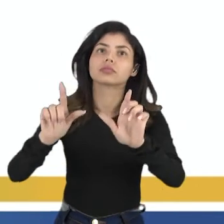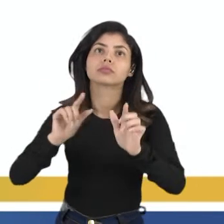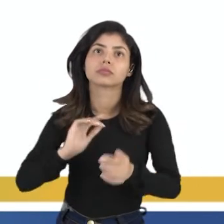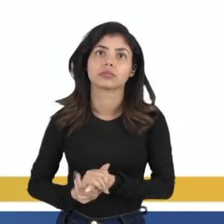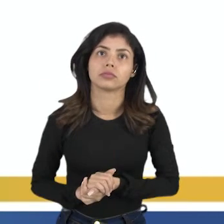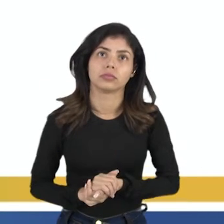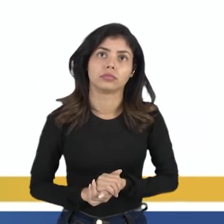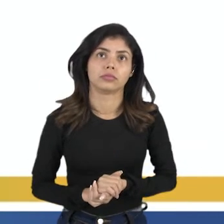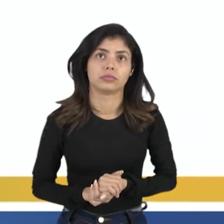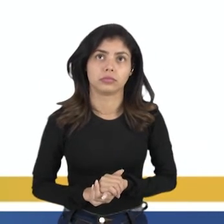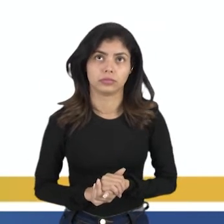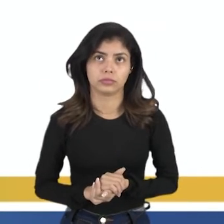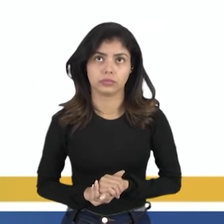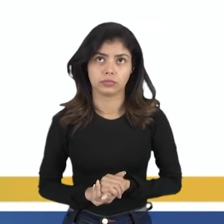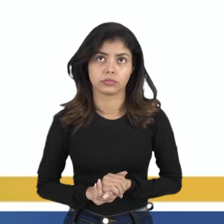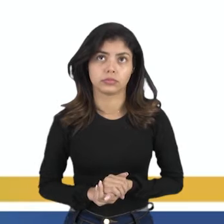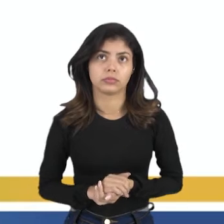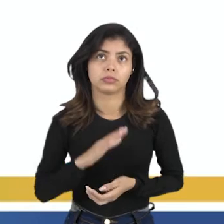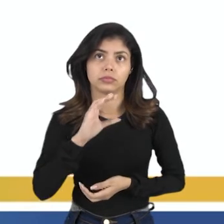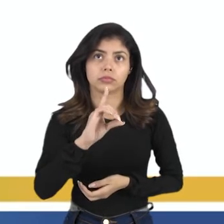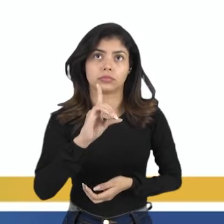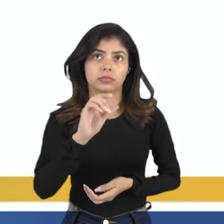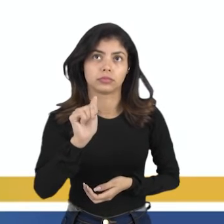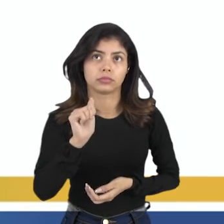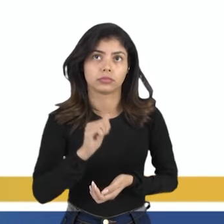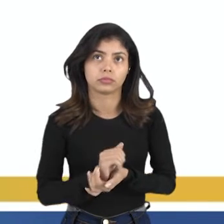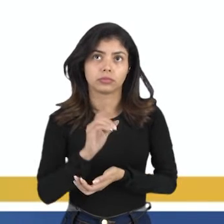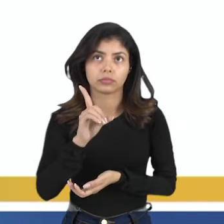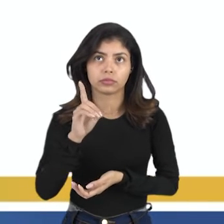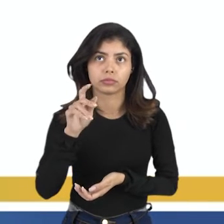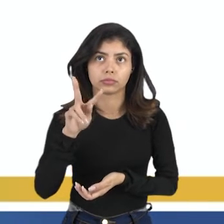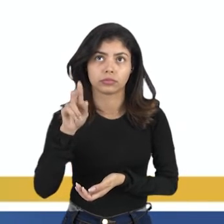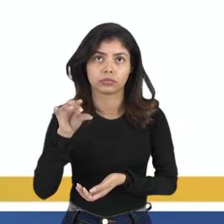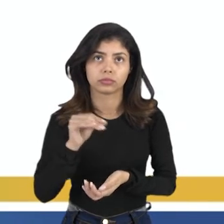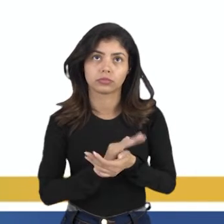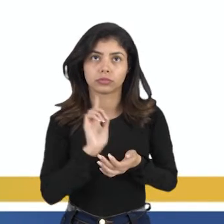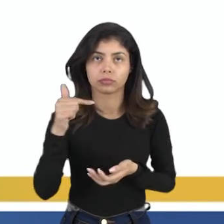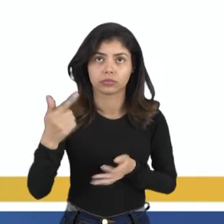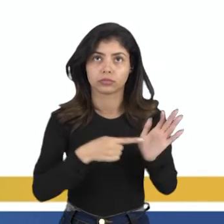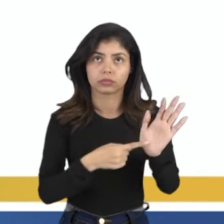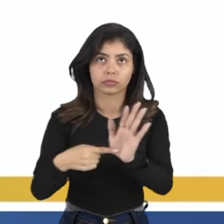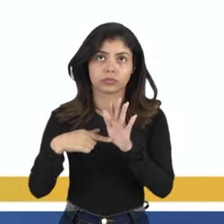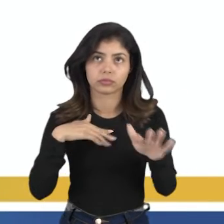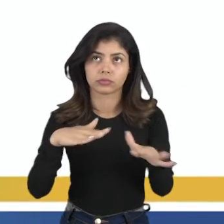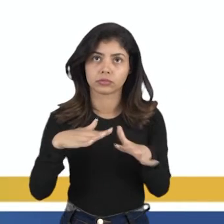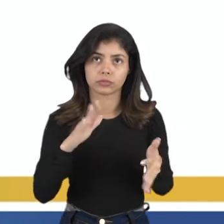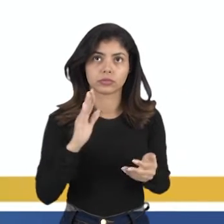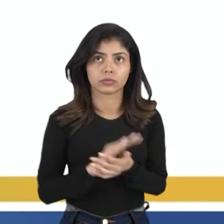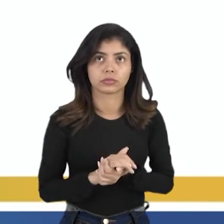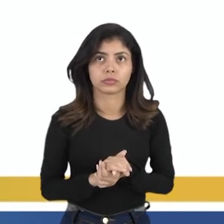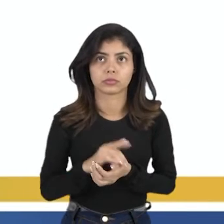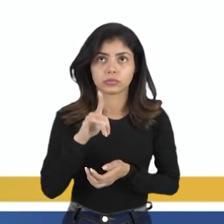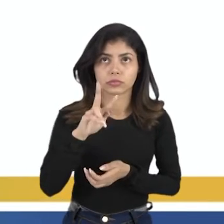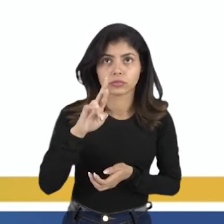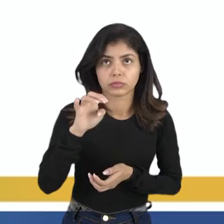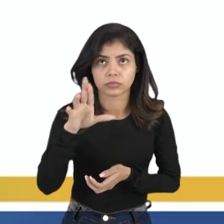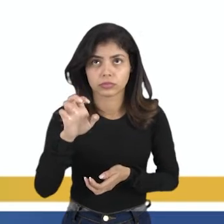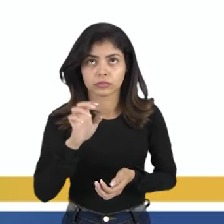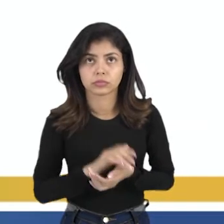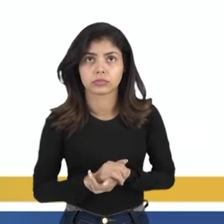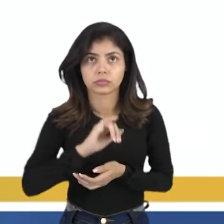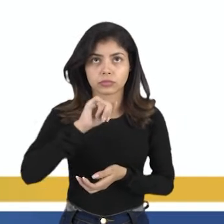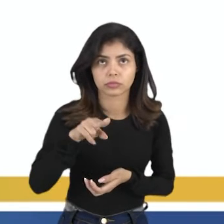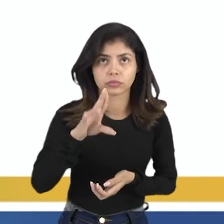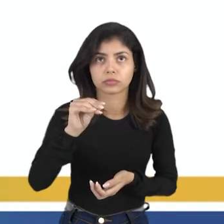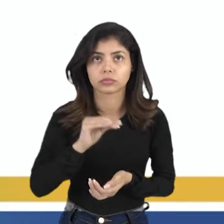tela Les Demoiselles d'Avignon, As Damas d'Avignon. Outros representantes do movimento foram Georges Braque,